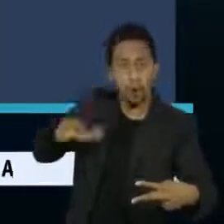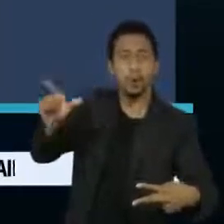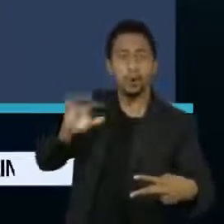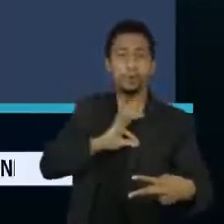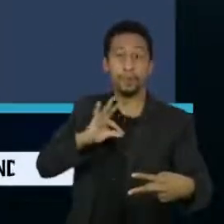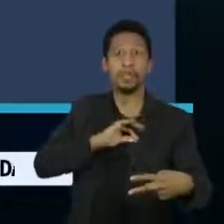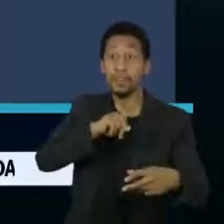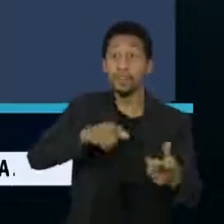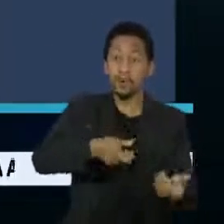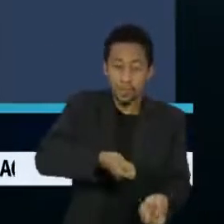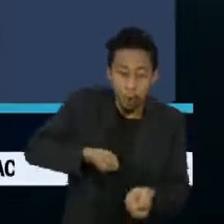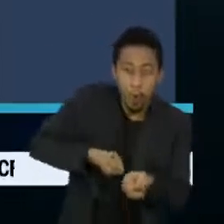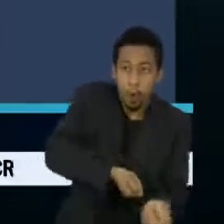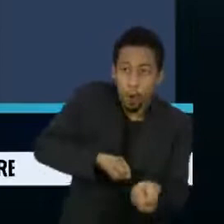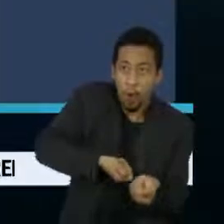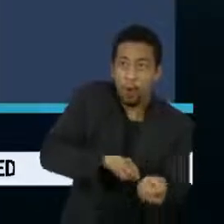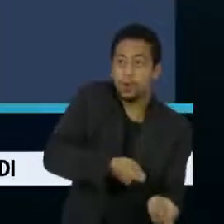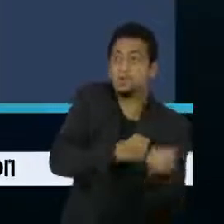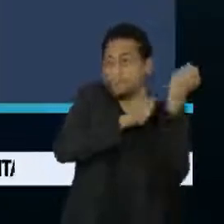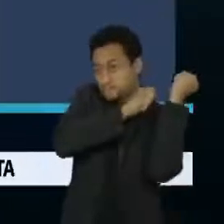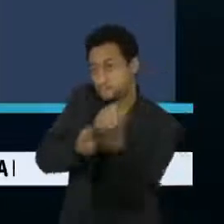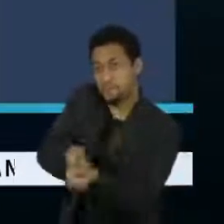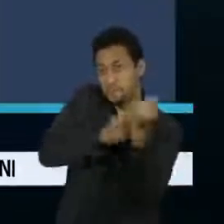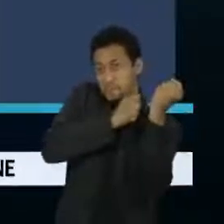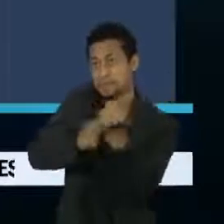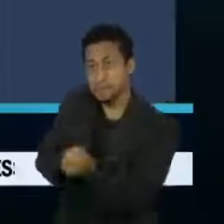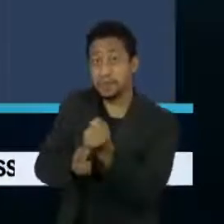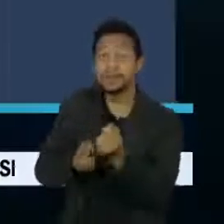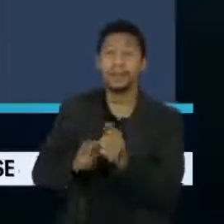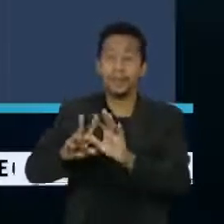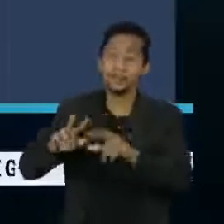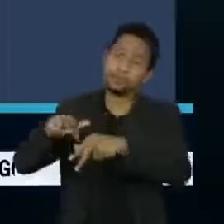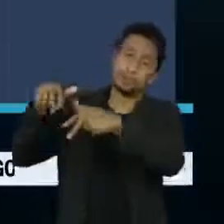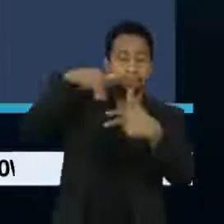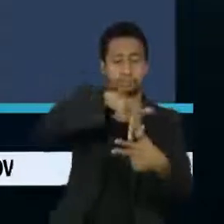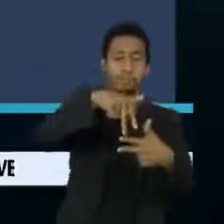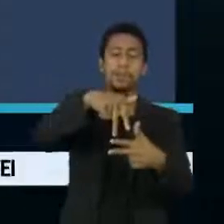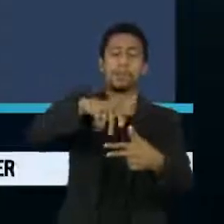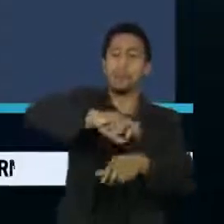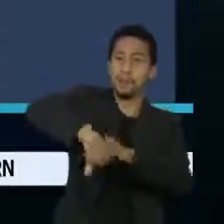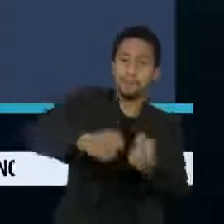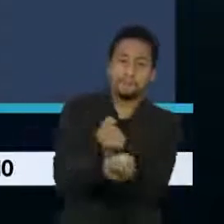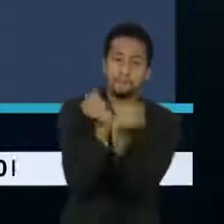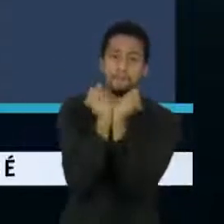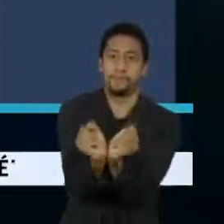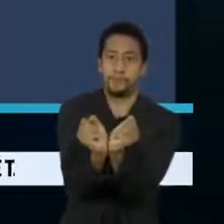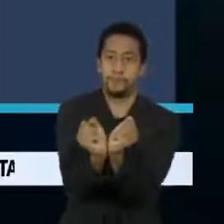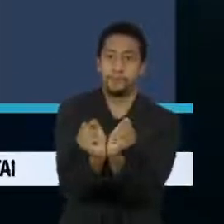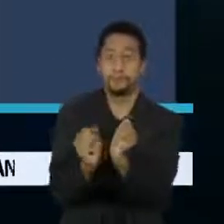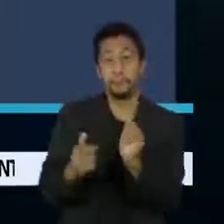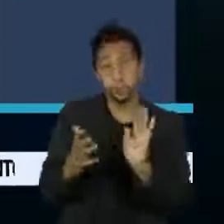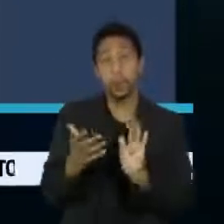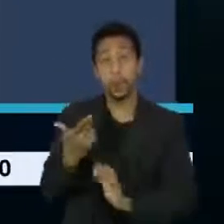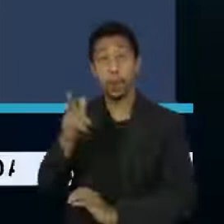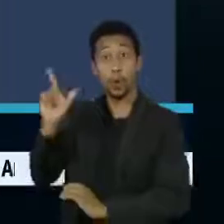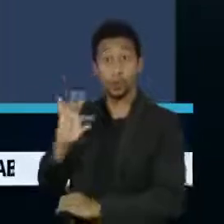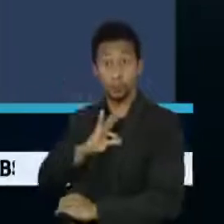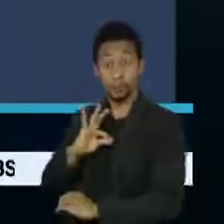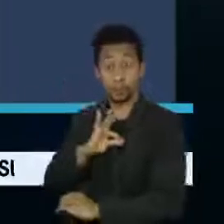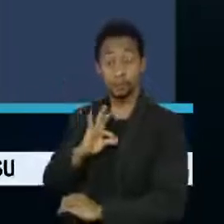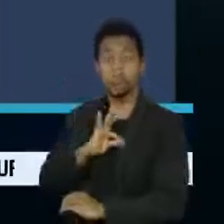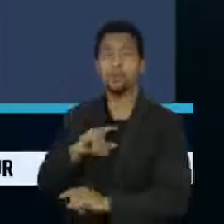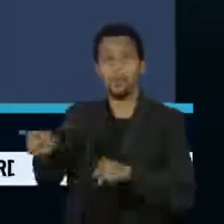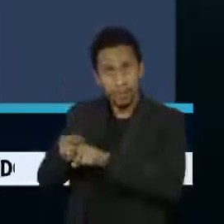um rodo e continuou a agredir o PM, até que foi derrubada e algemada. Enquanto isso, o outro policial passou a